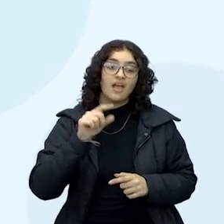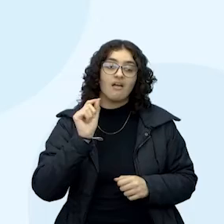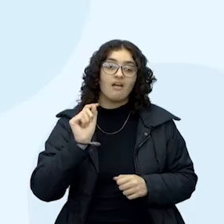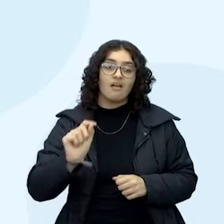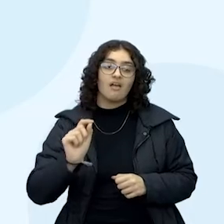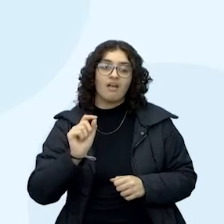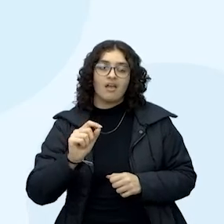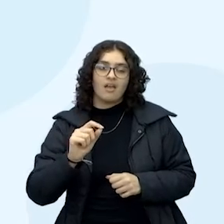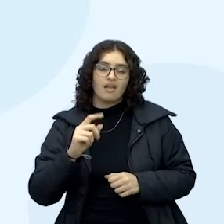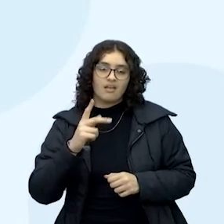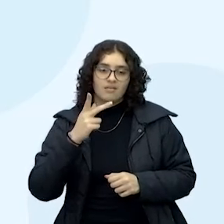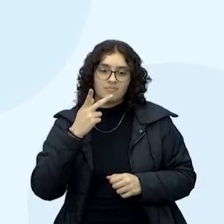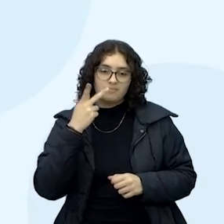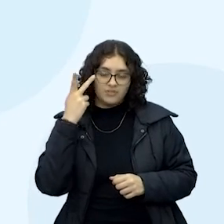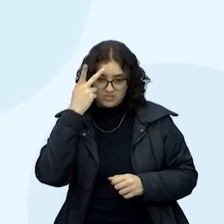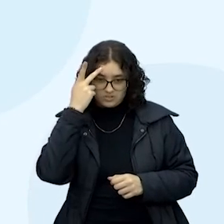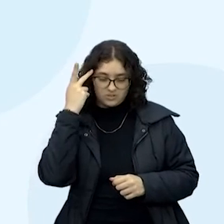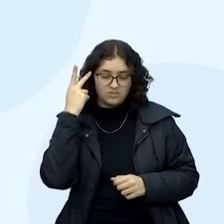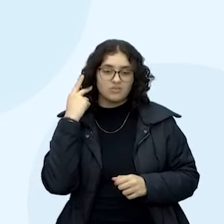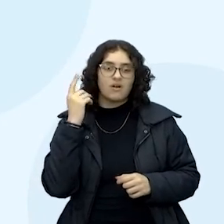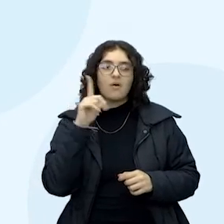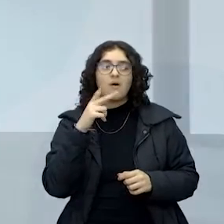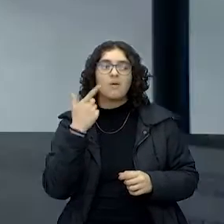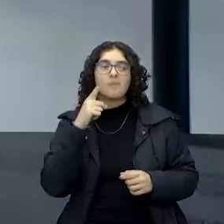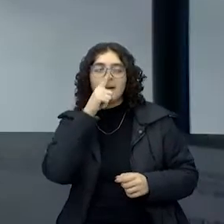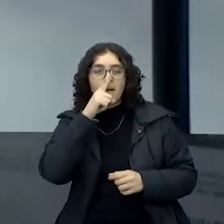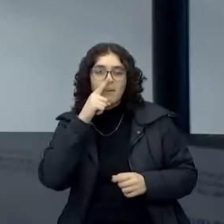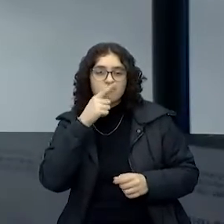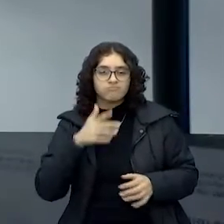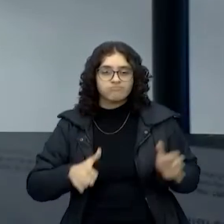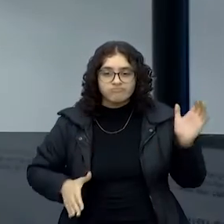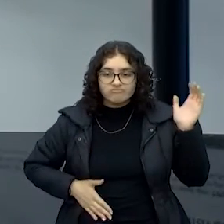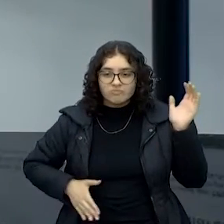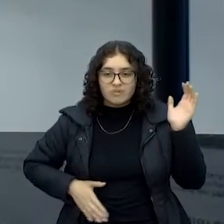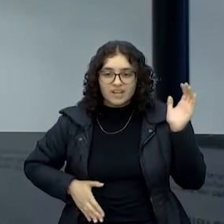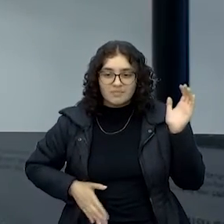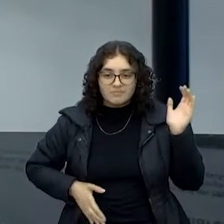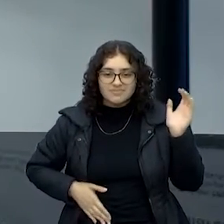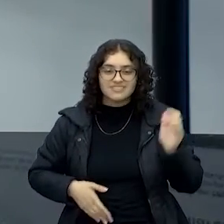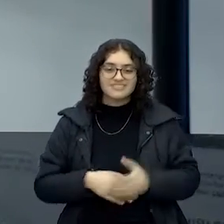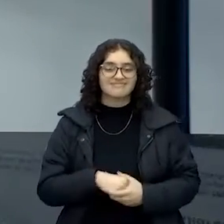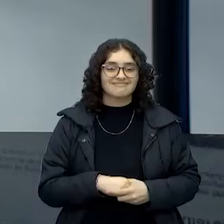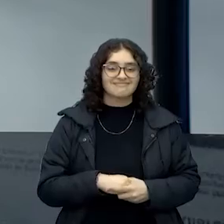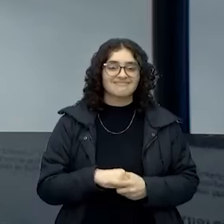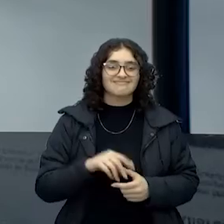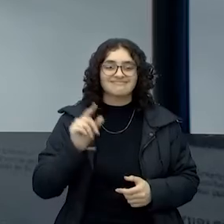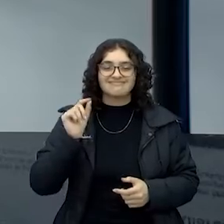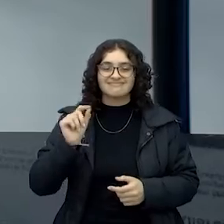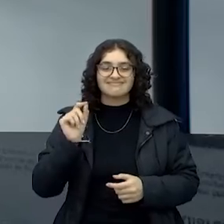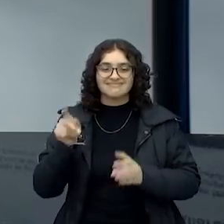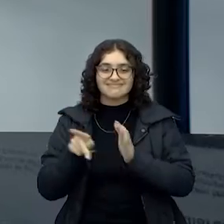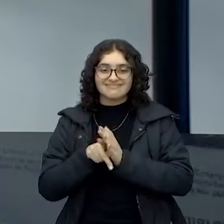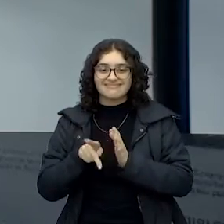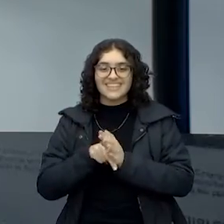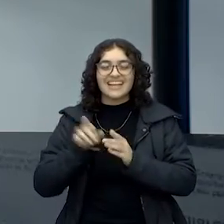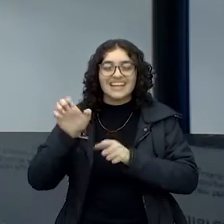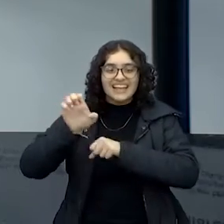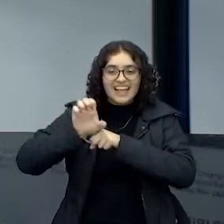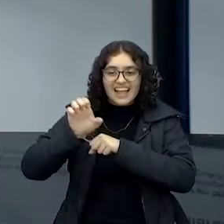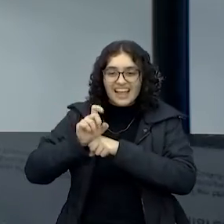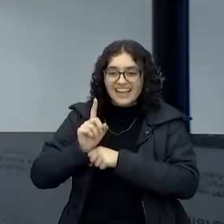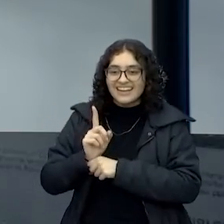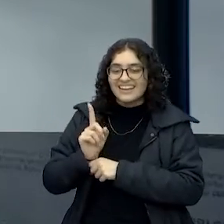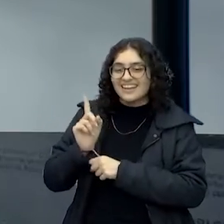exercido por facções populares. No caso aqui, pessoal, quando ele está falando dessas facções, imagine um estado